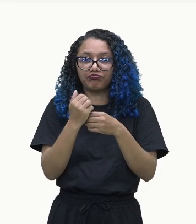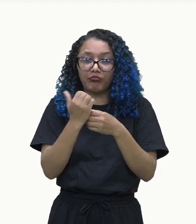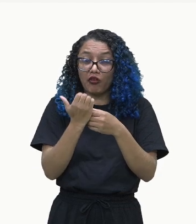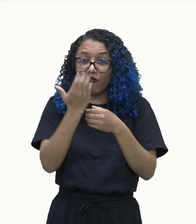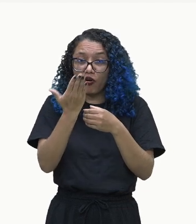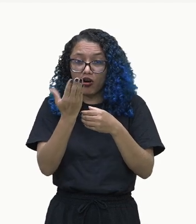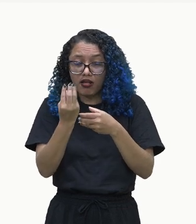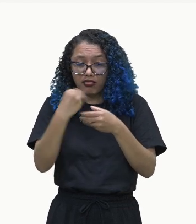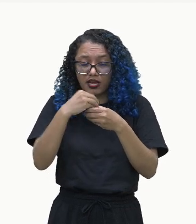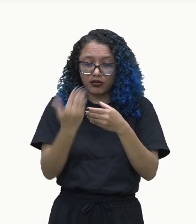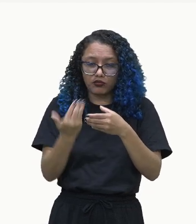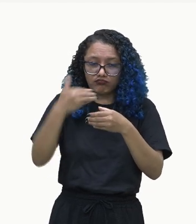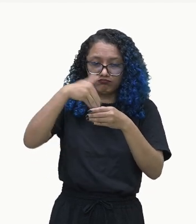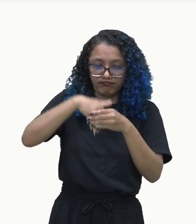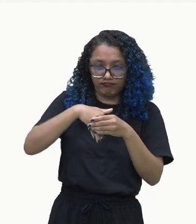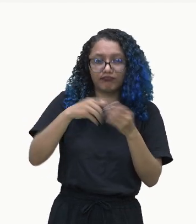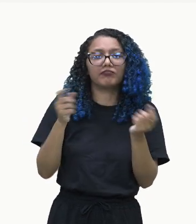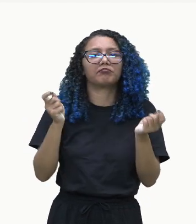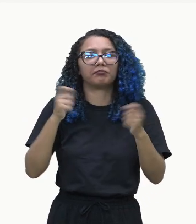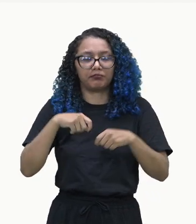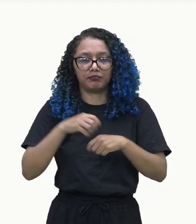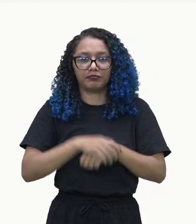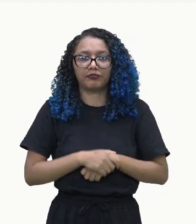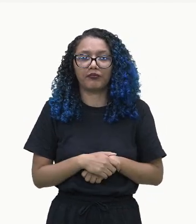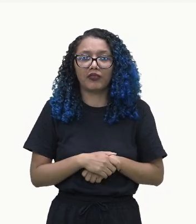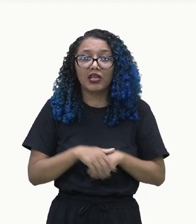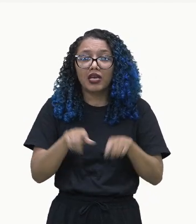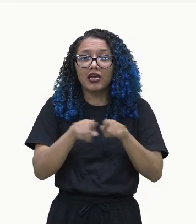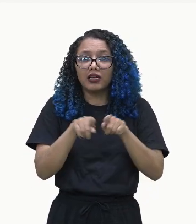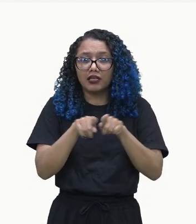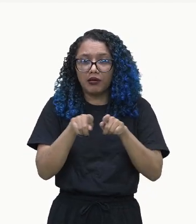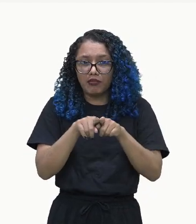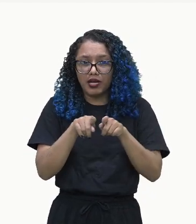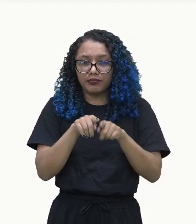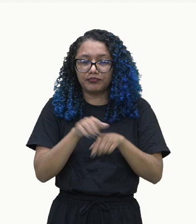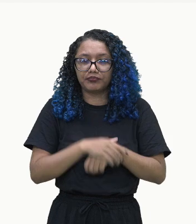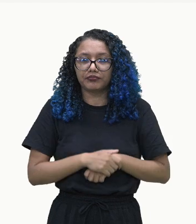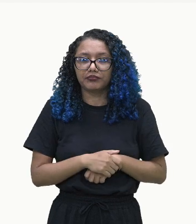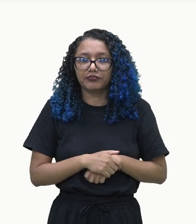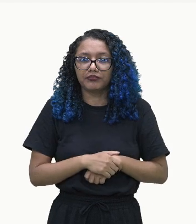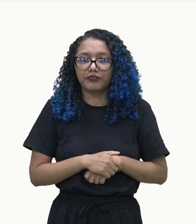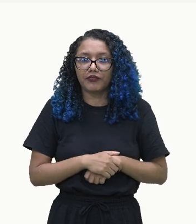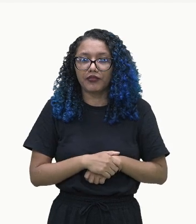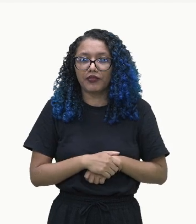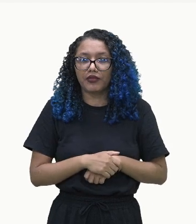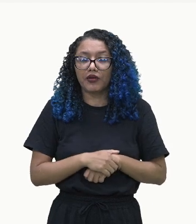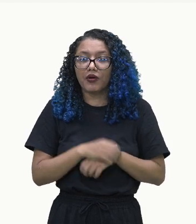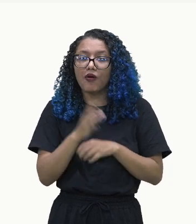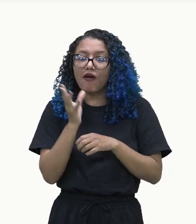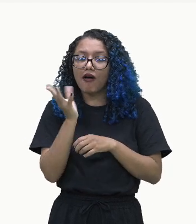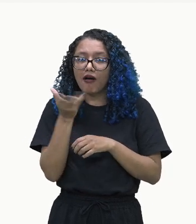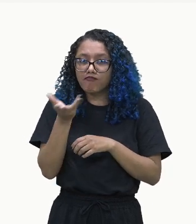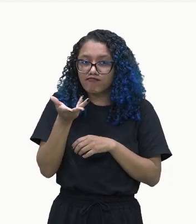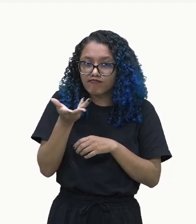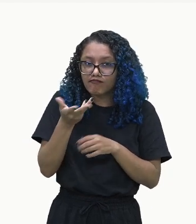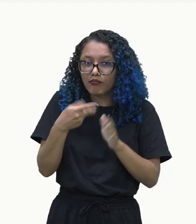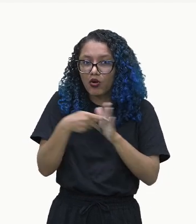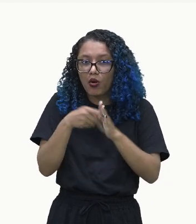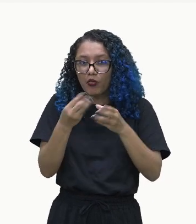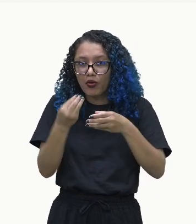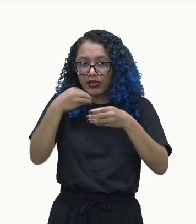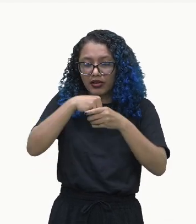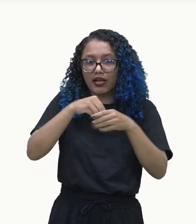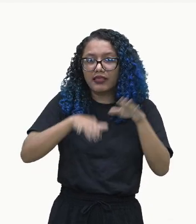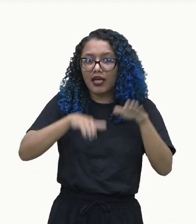extracelular e o meio intracelular. E a velocidade de passagem, né, ela é de acordo com o gradiente de